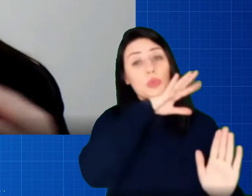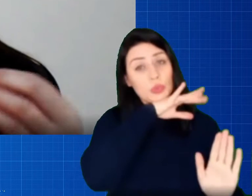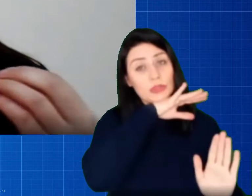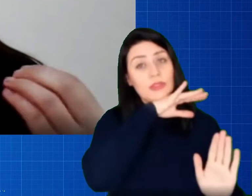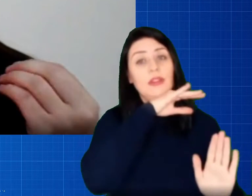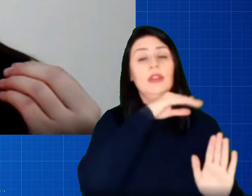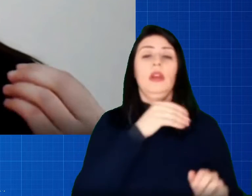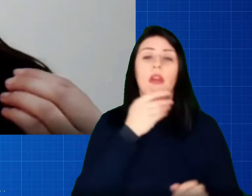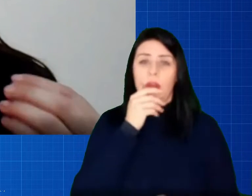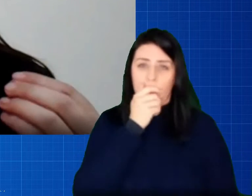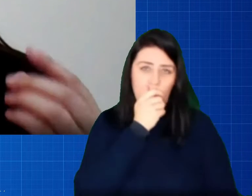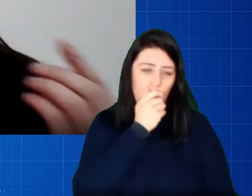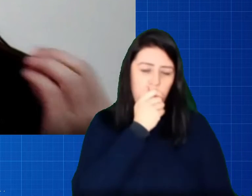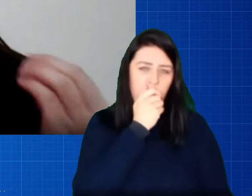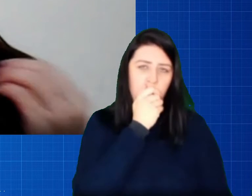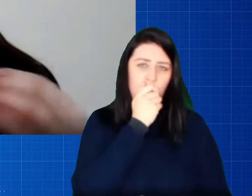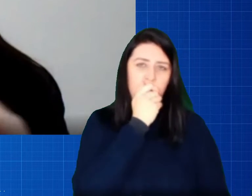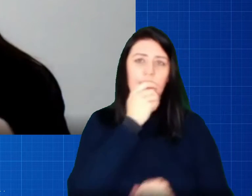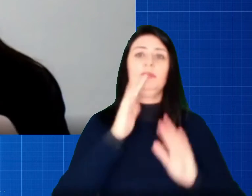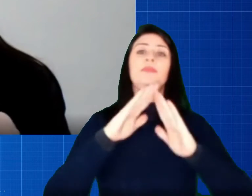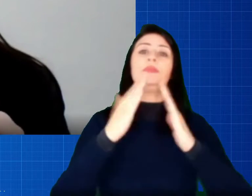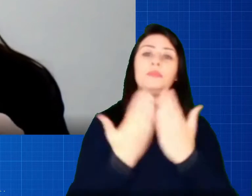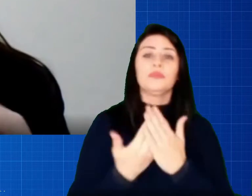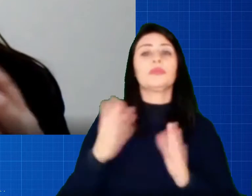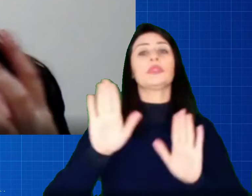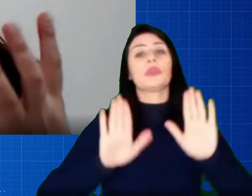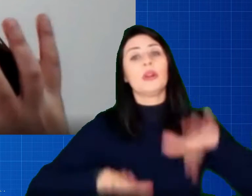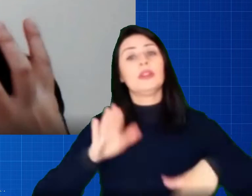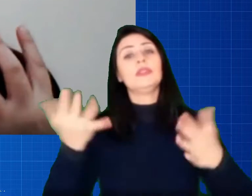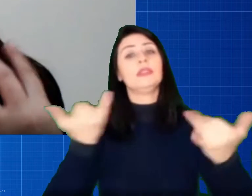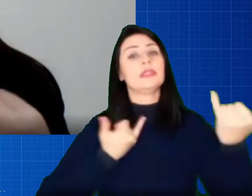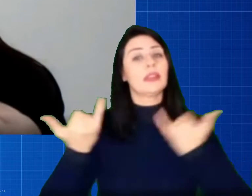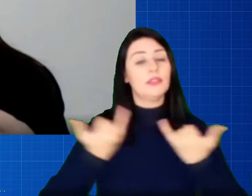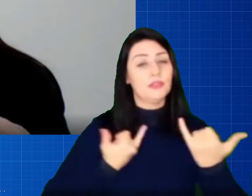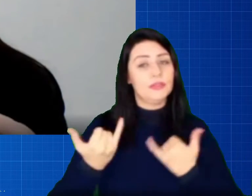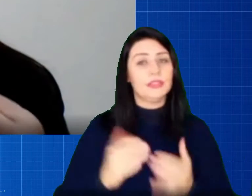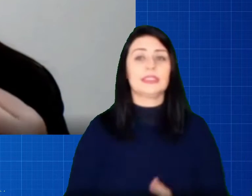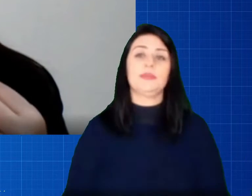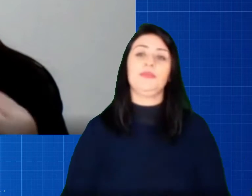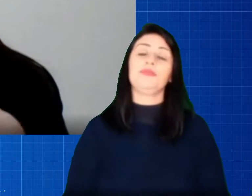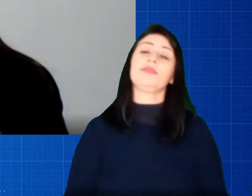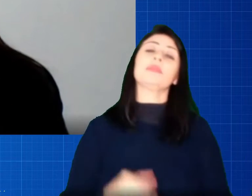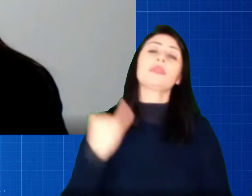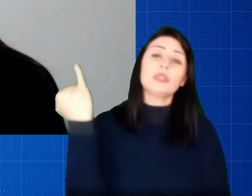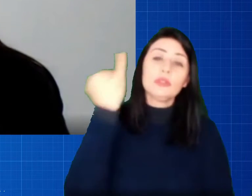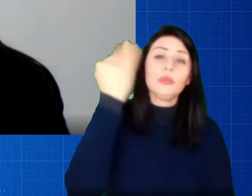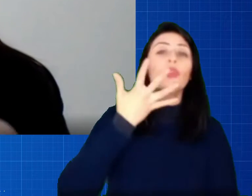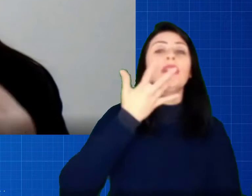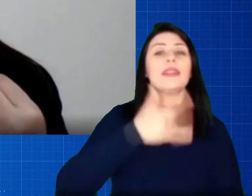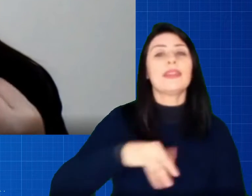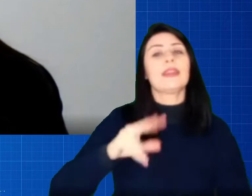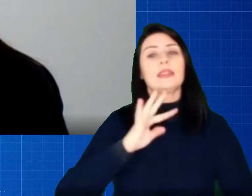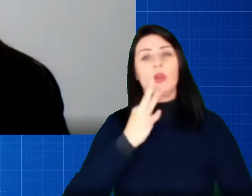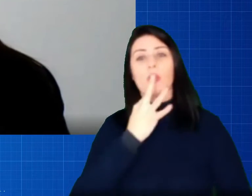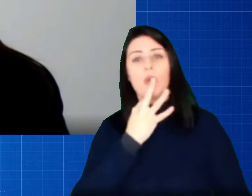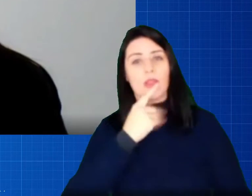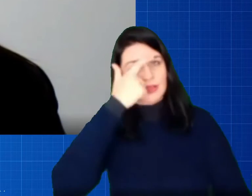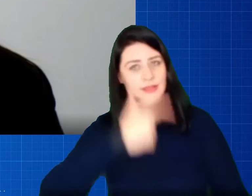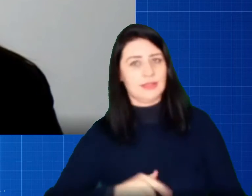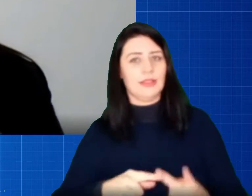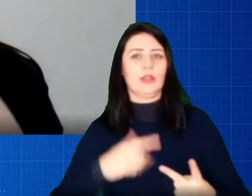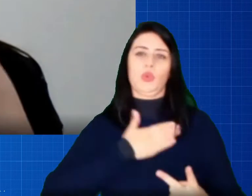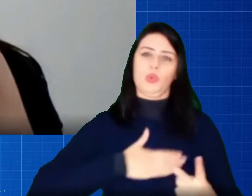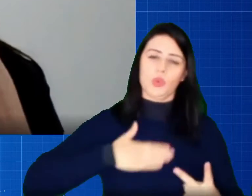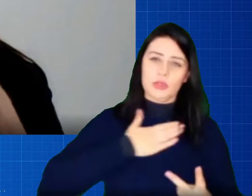E como a gente tem que trabalhar mesmo que, né, vocês comentaram da criança, tem que se conhecer, ela tem que se gostar e se sentir segura para